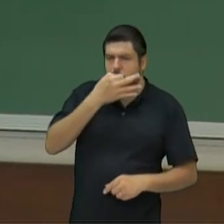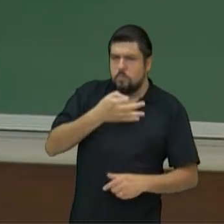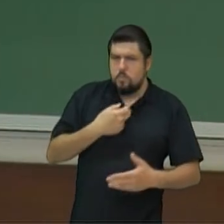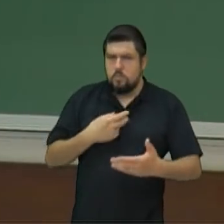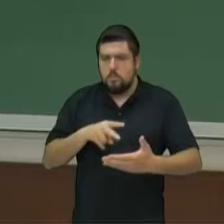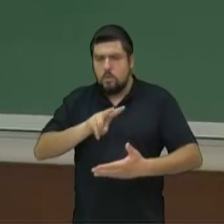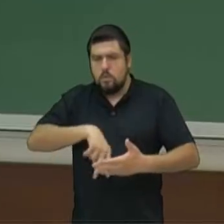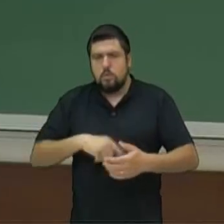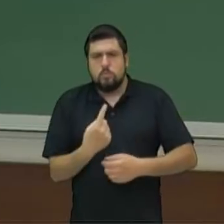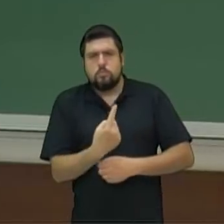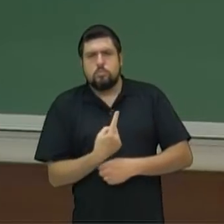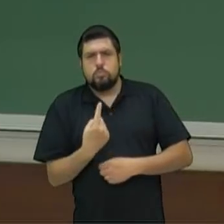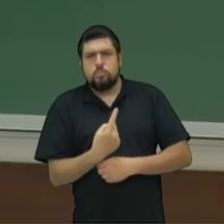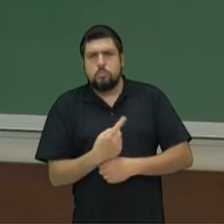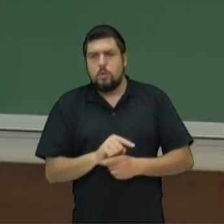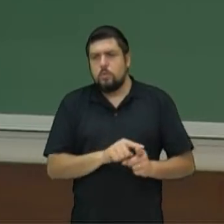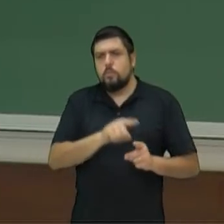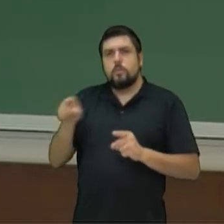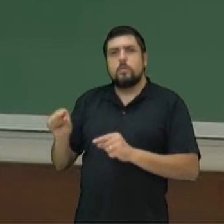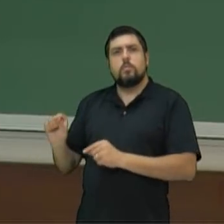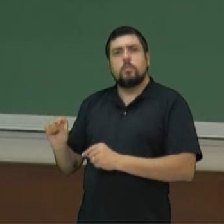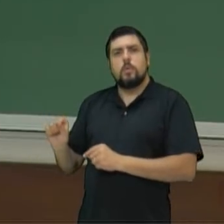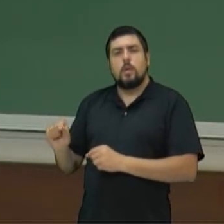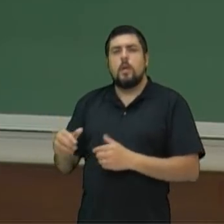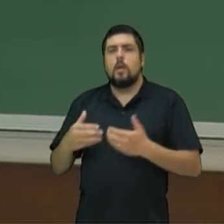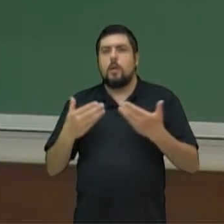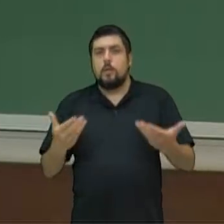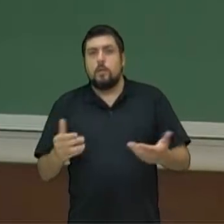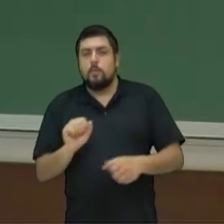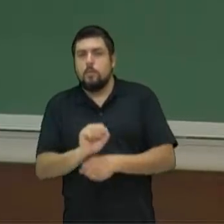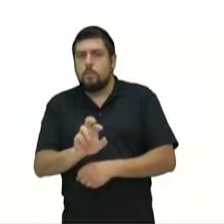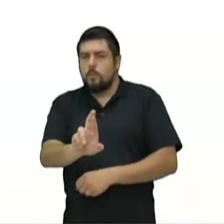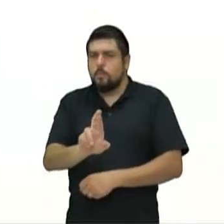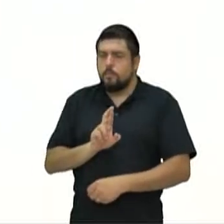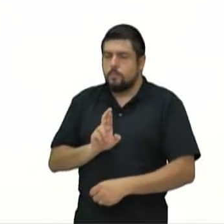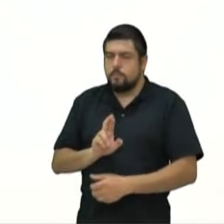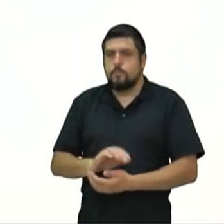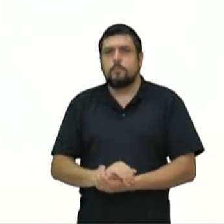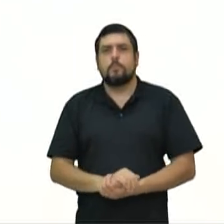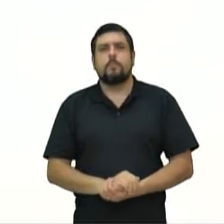leitura solitária, ele já tratou aqui, ok? Então eu quero que vocês respondam, daqui a pouco a gente volta.